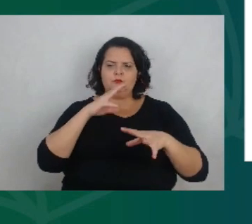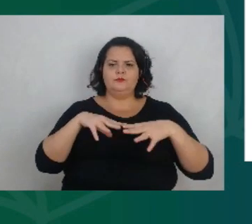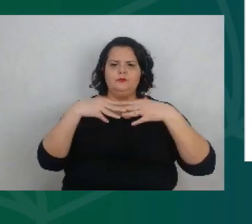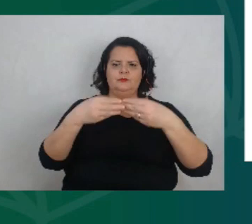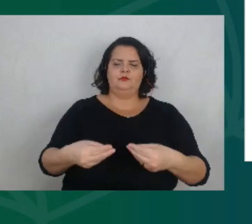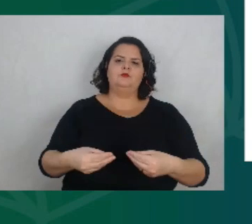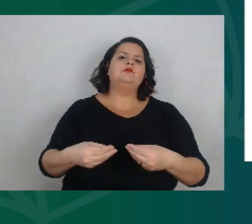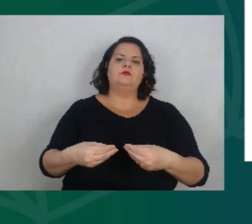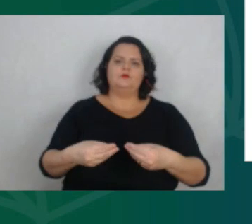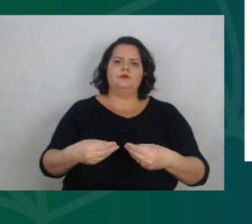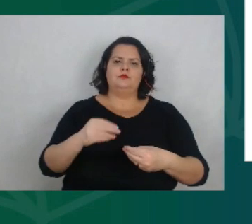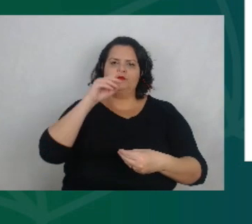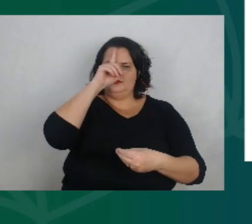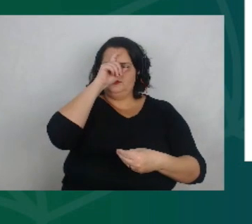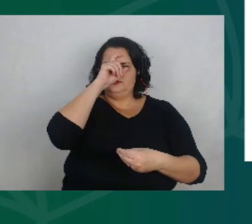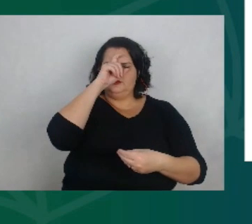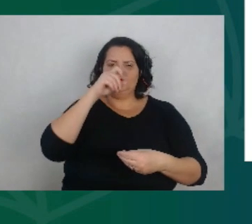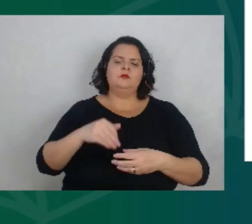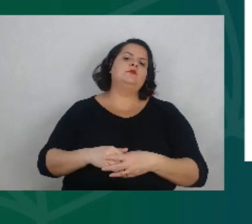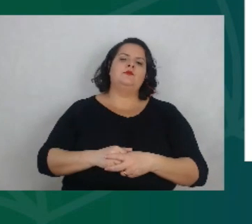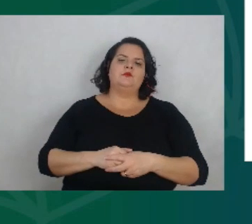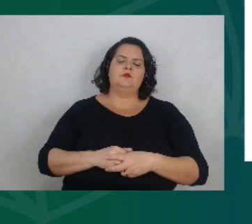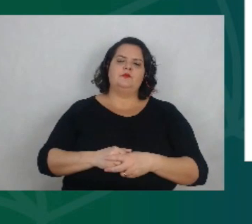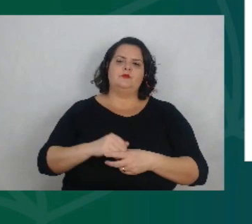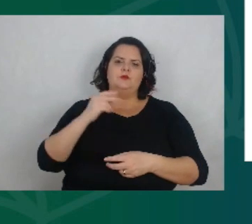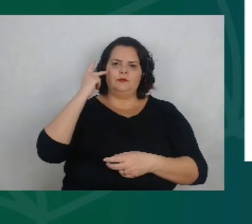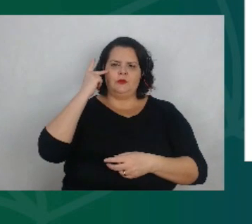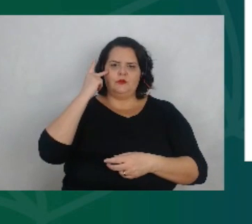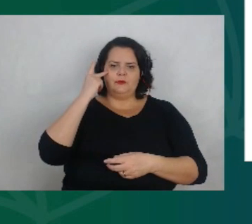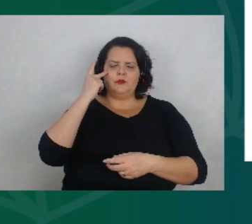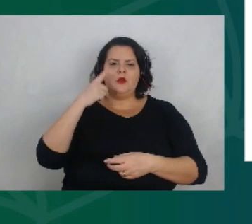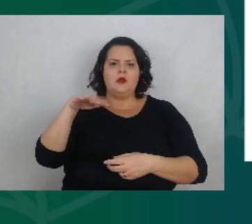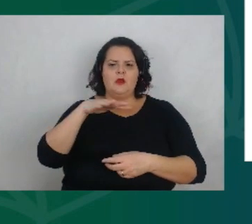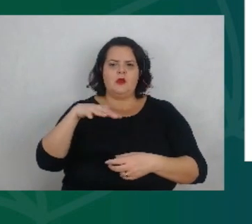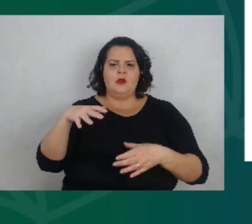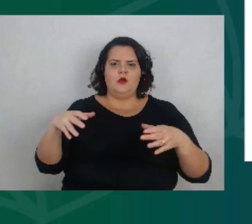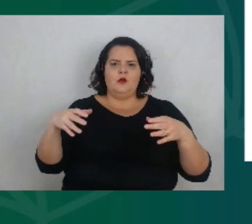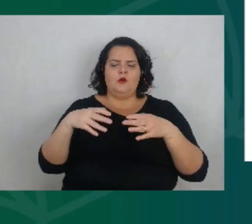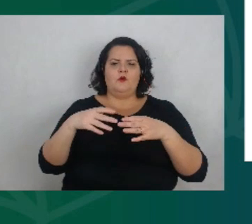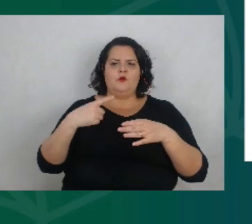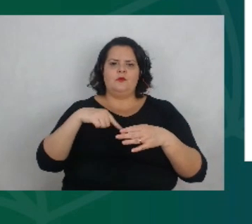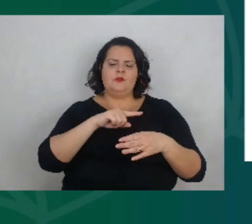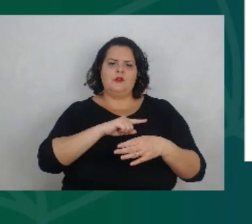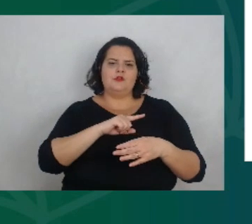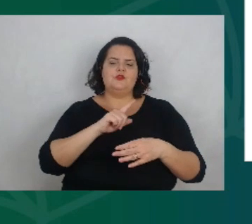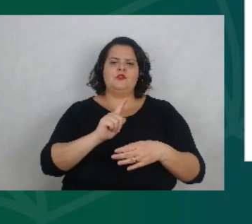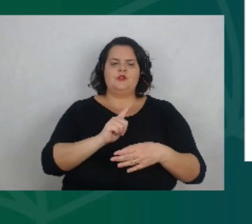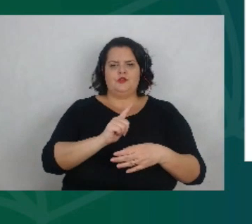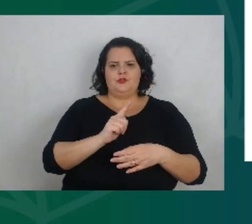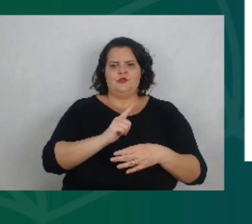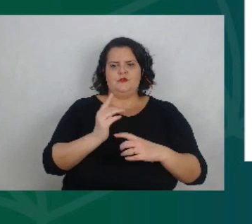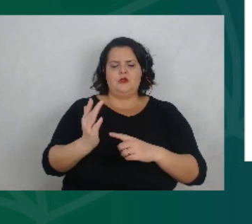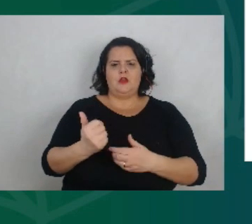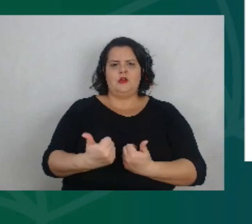uma odontologia da qual eu conto muitíssimo com o apoio do Dr. Keller de Martino, uma referência na odontologia hospitalar no